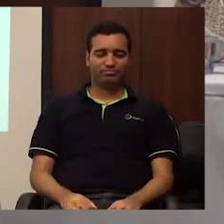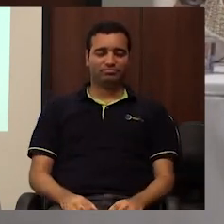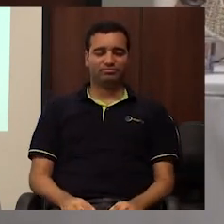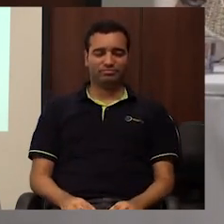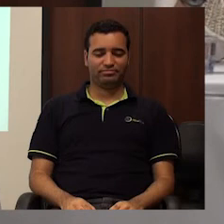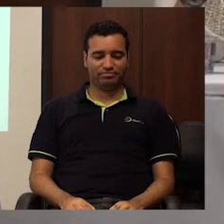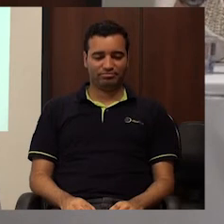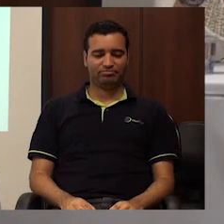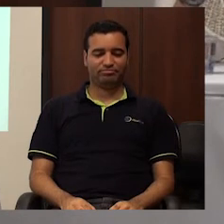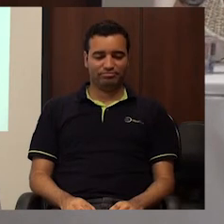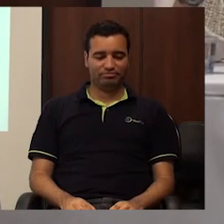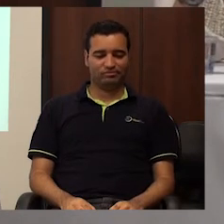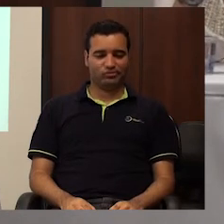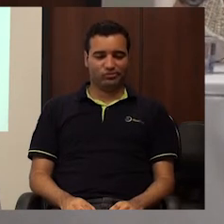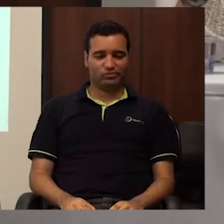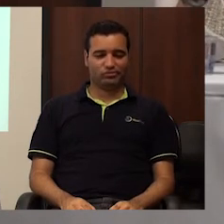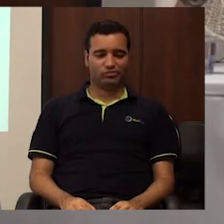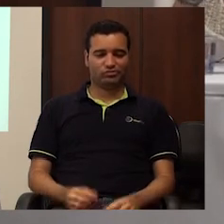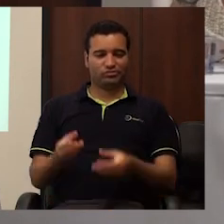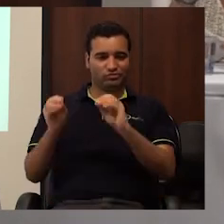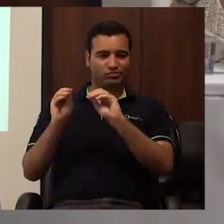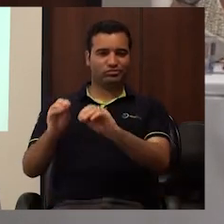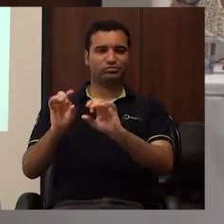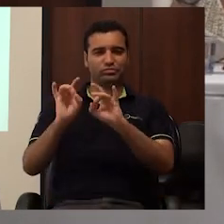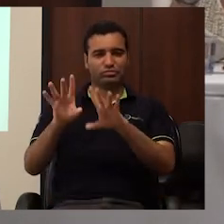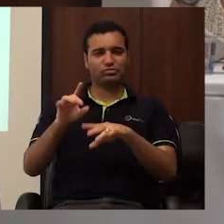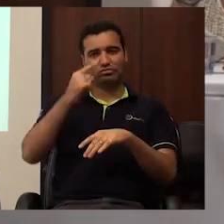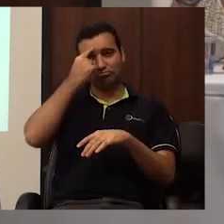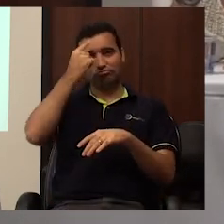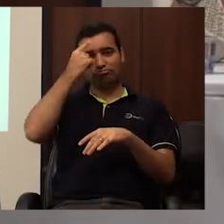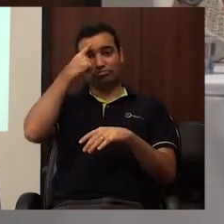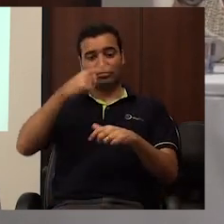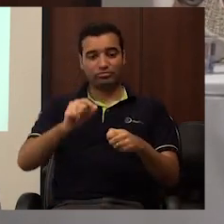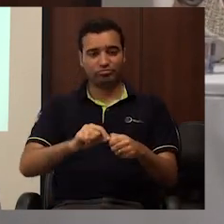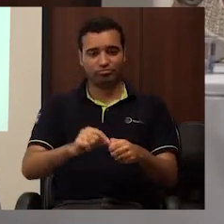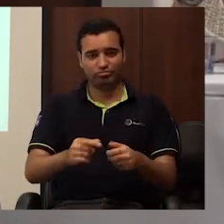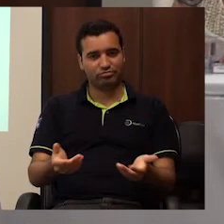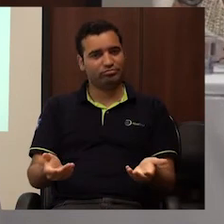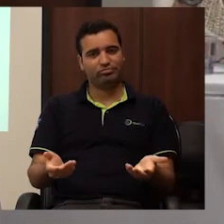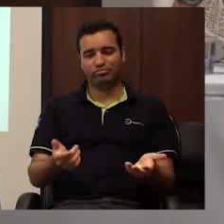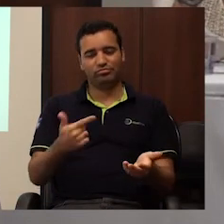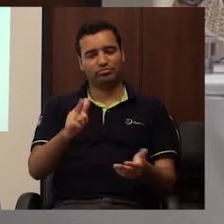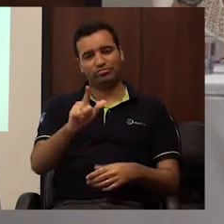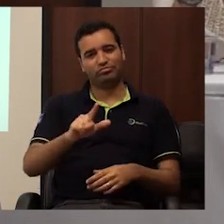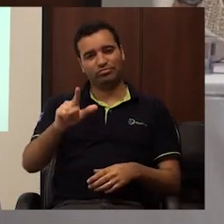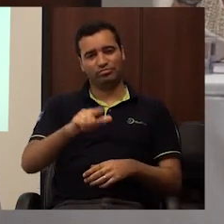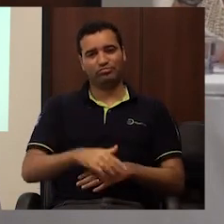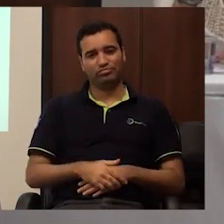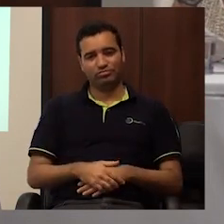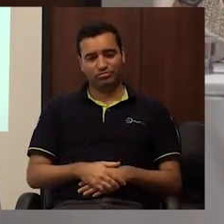desta política muito mais ideológica do que lógica. Não fosse assim, não teríamos de